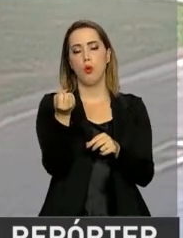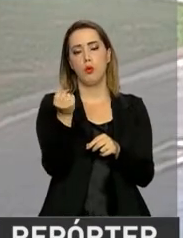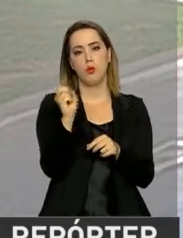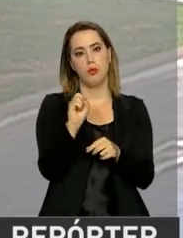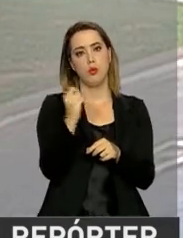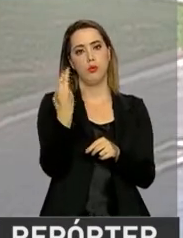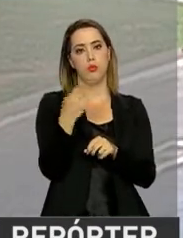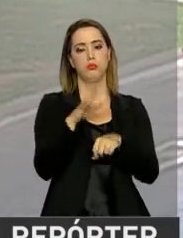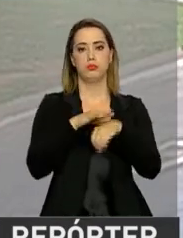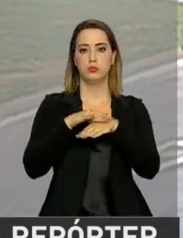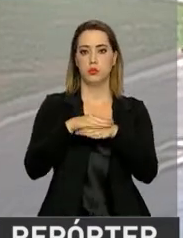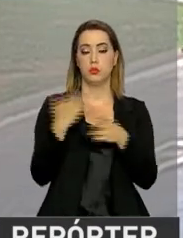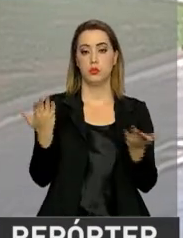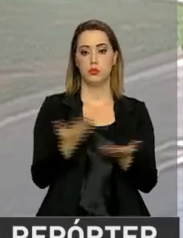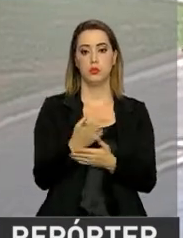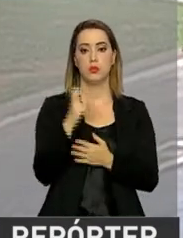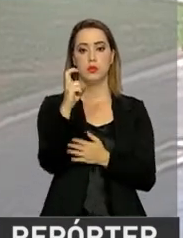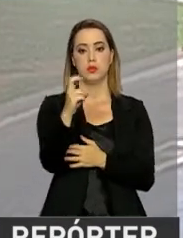destinar cerca de